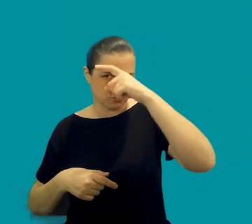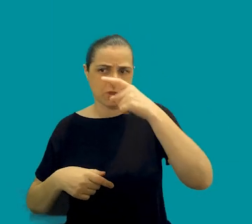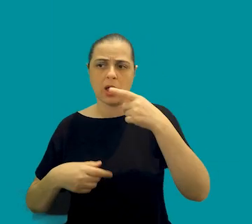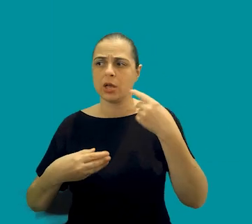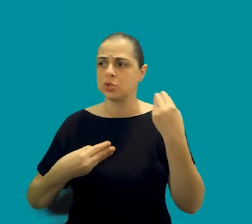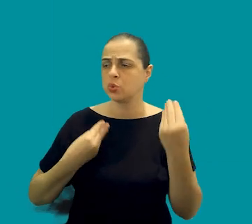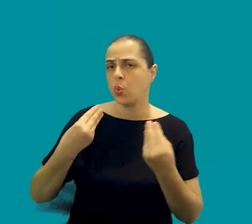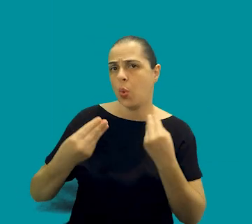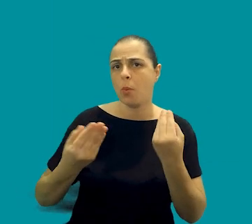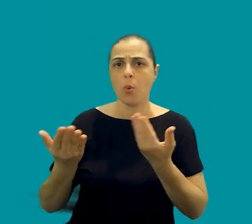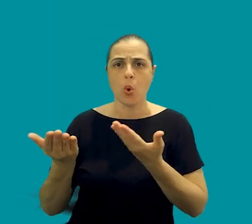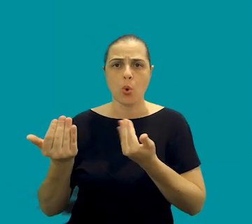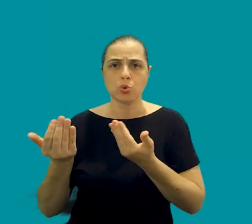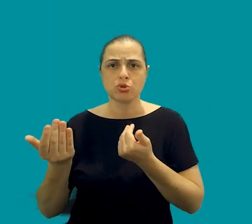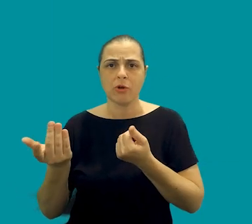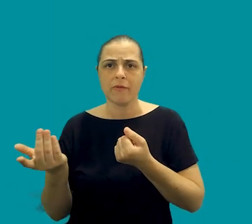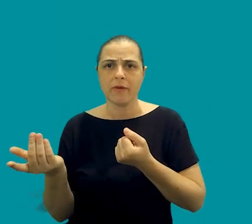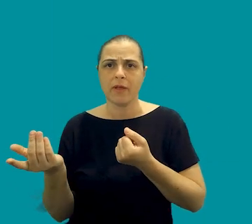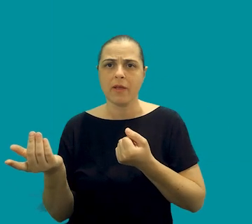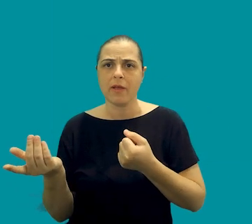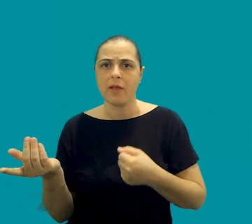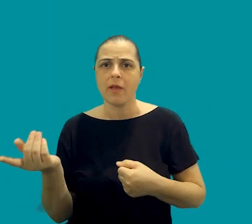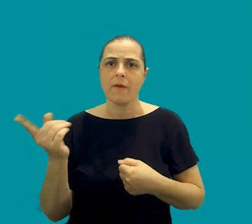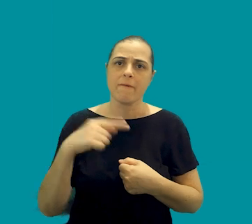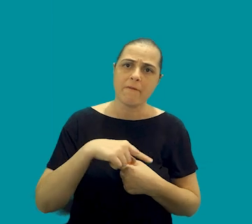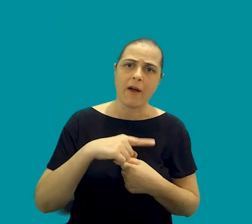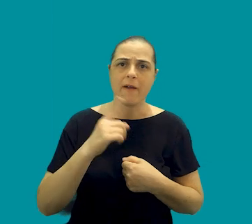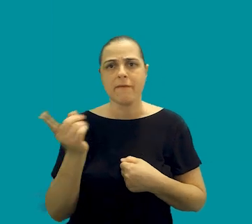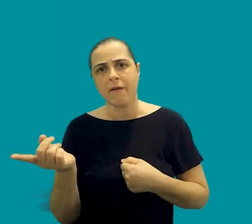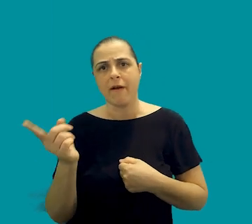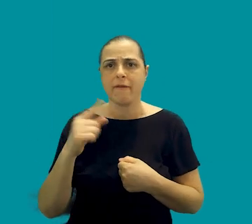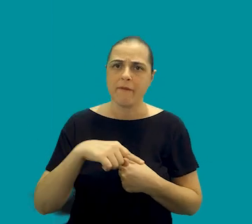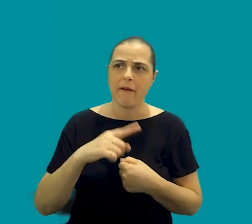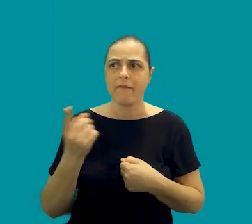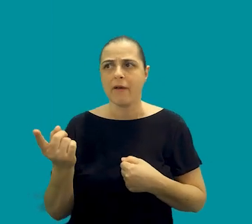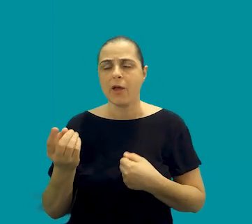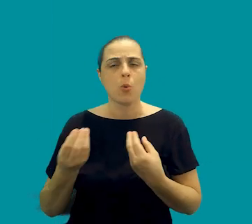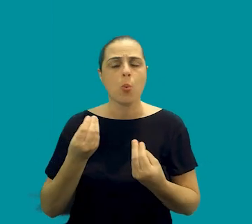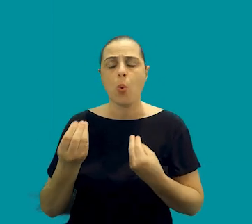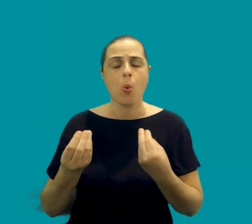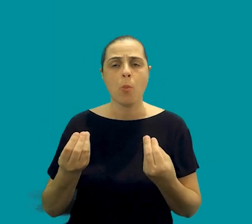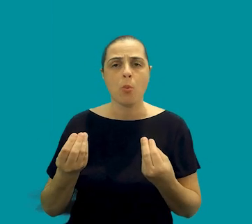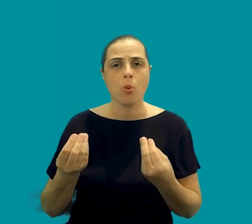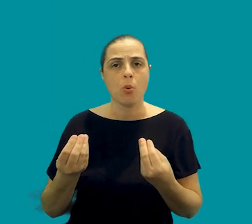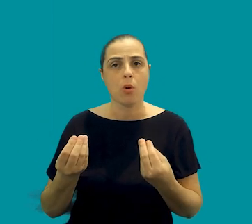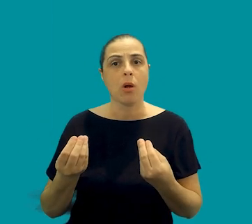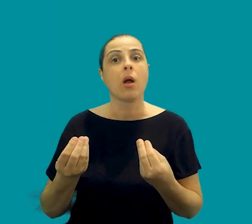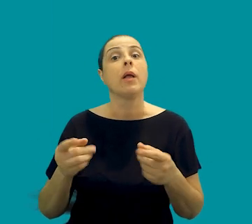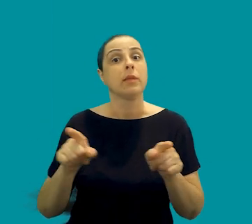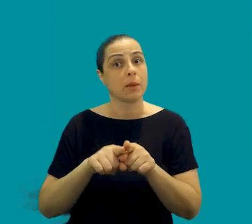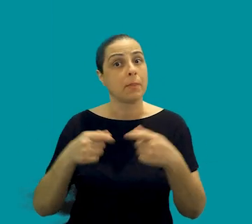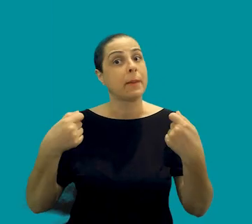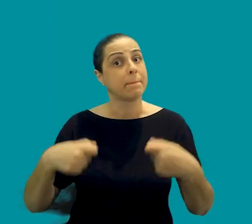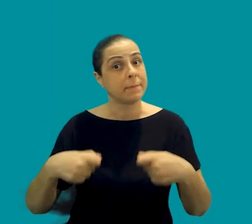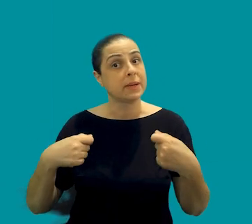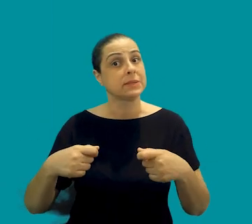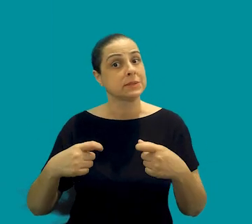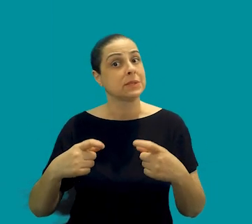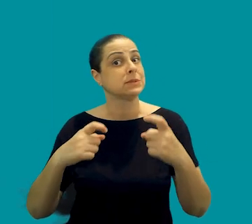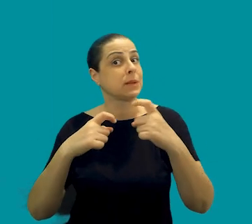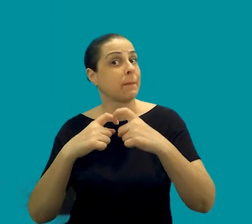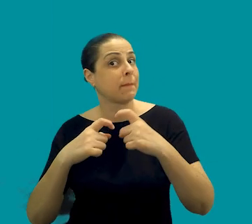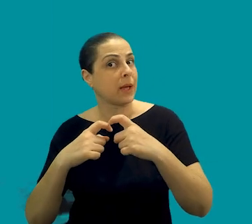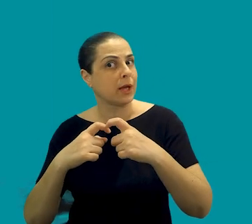só uma rotina de ir para a escola e voltar. Né? Ele é atendido pelo sistema público de saúde. Ele, muitas vezes, até para